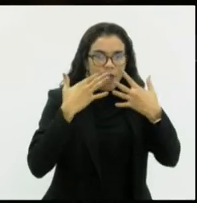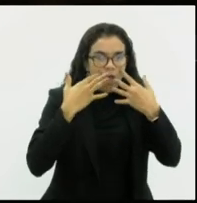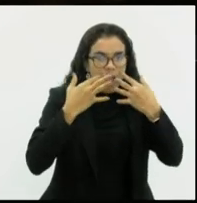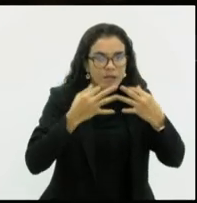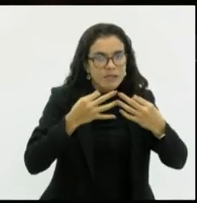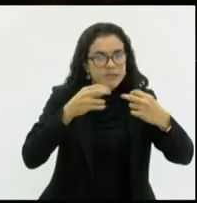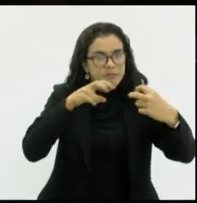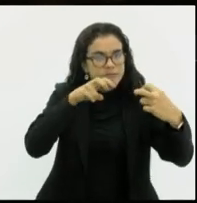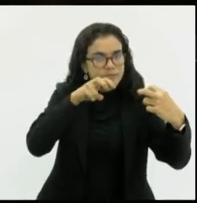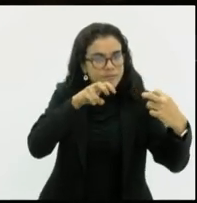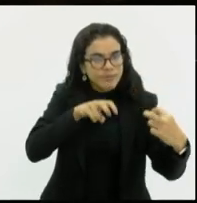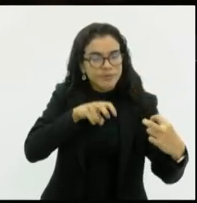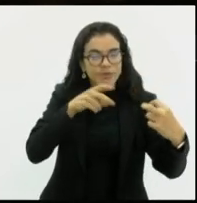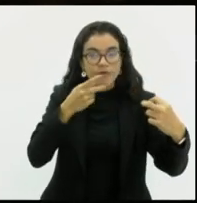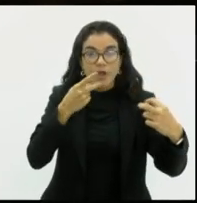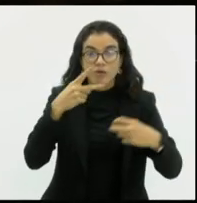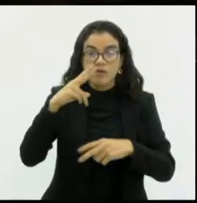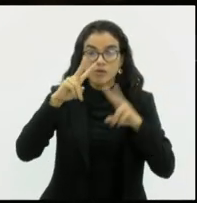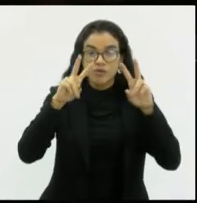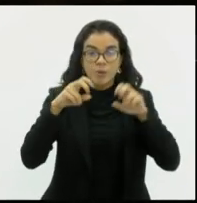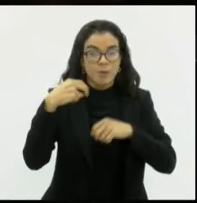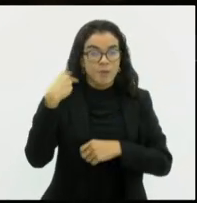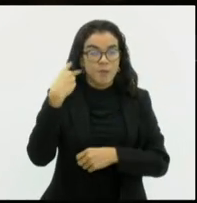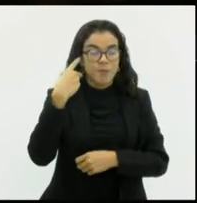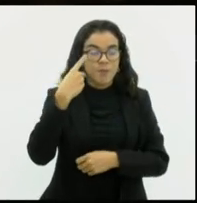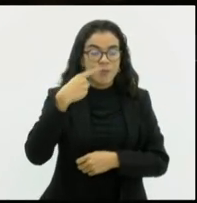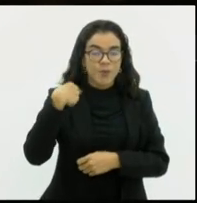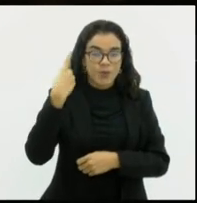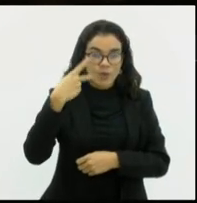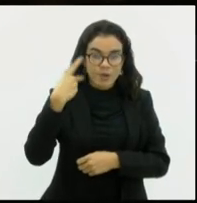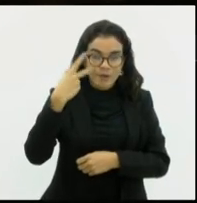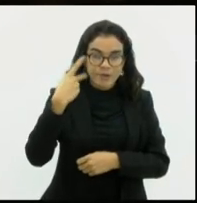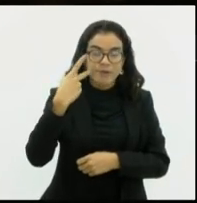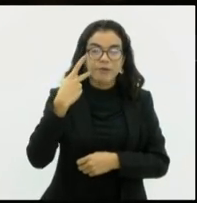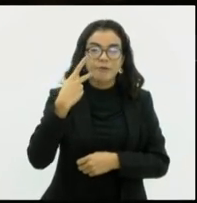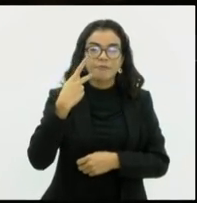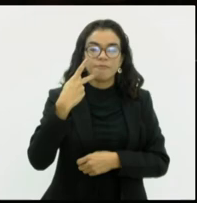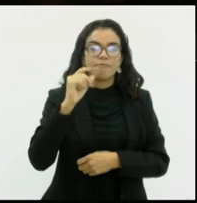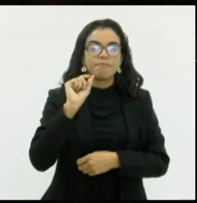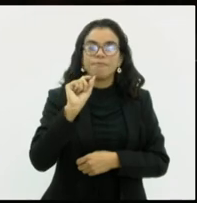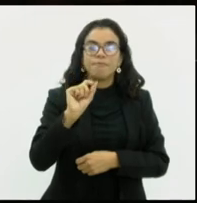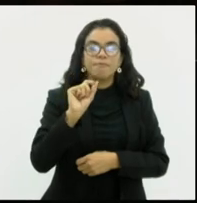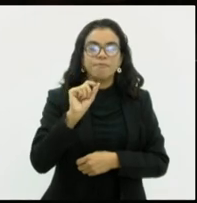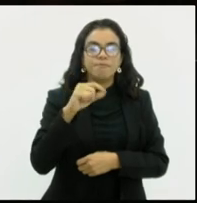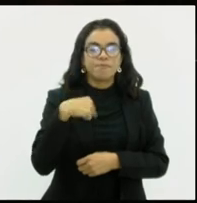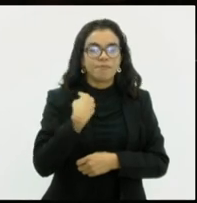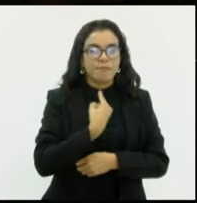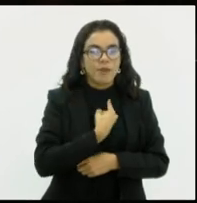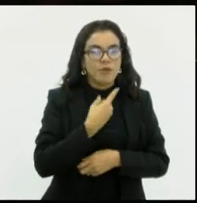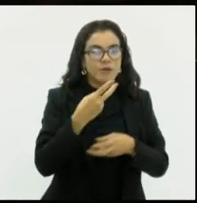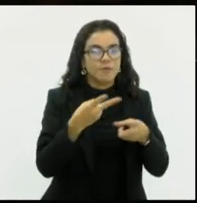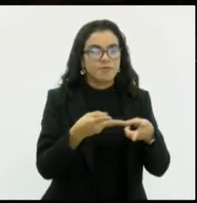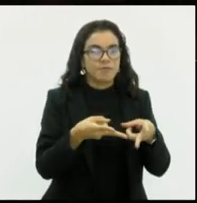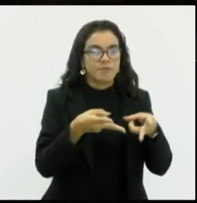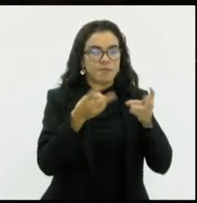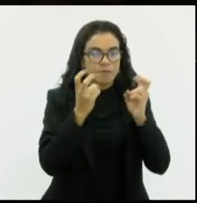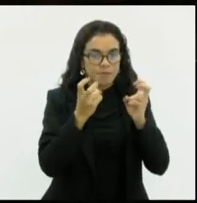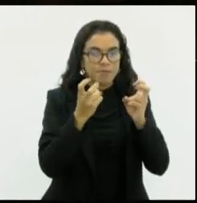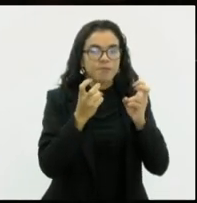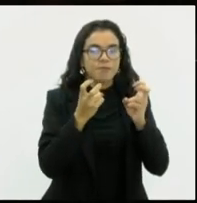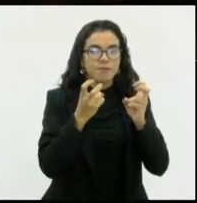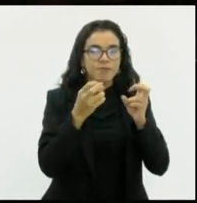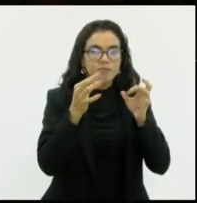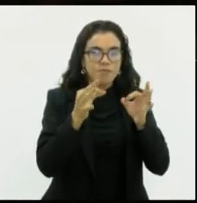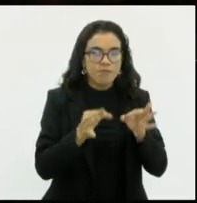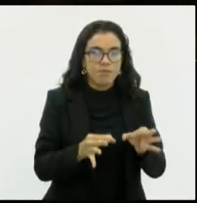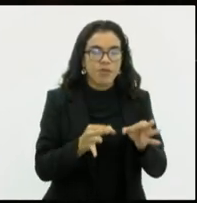atenção. E quando eu falo política de resultados, é porque a gente percebe, né, que o que a gente está fazendo, não